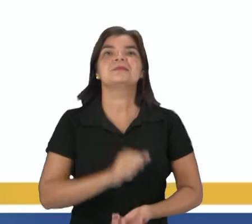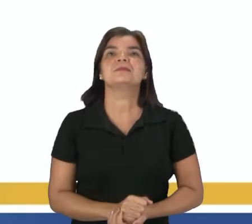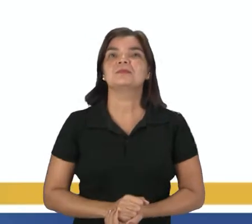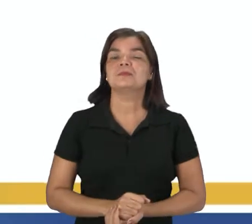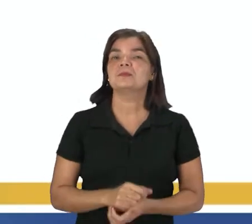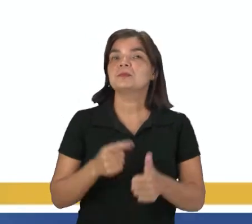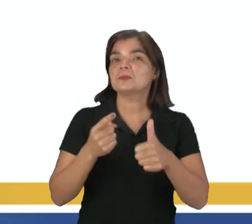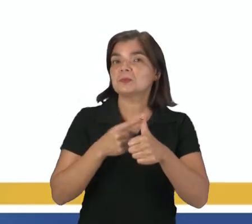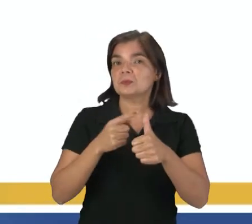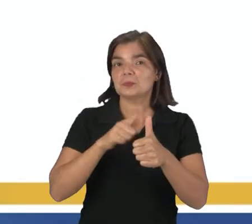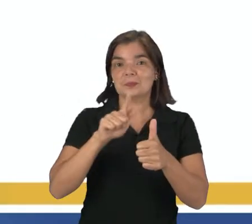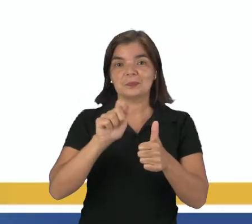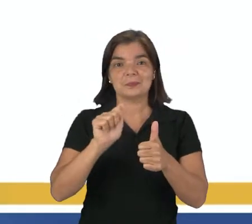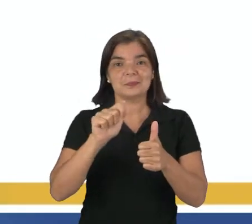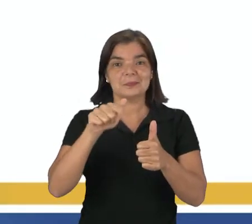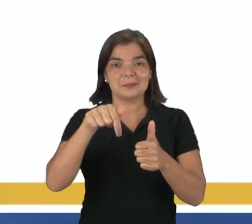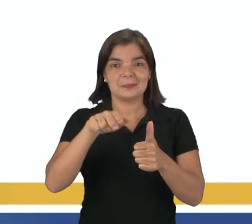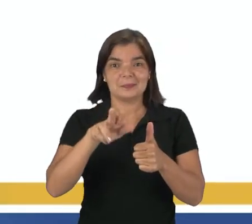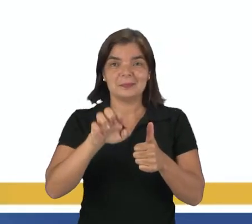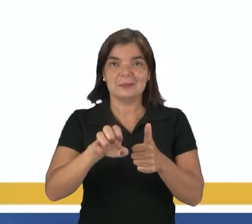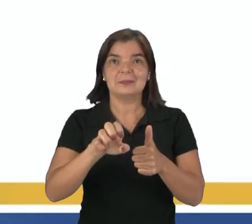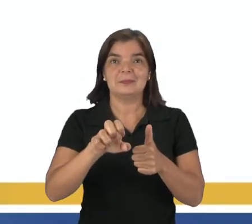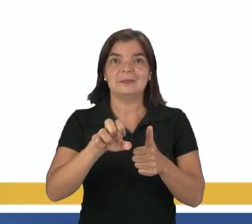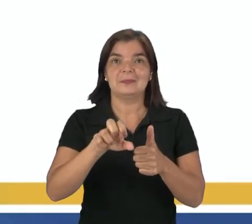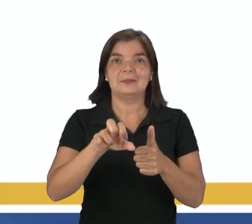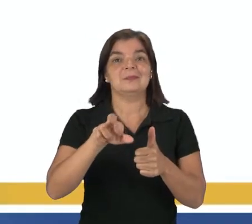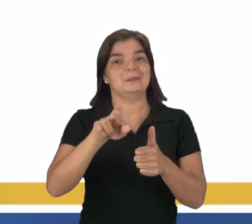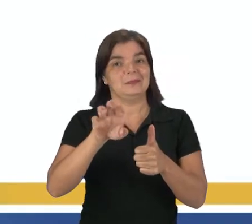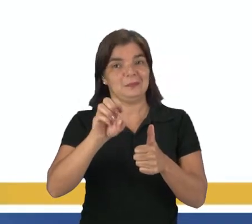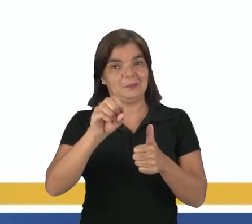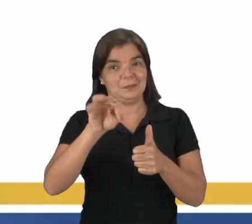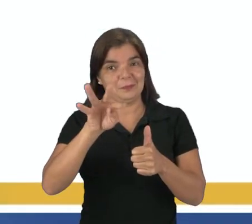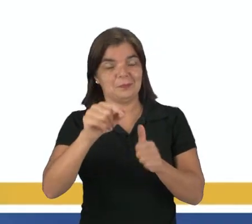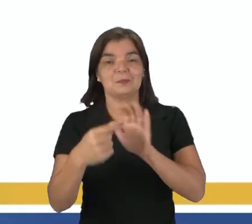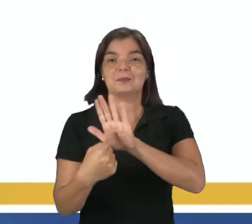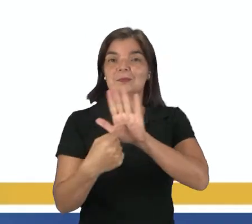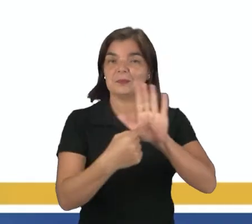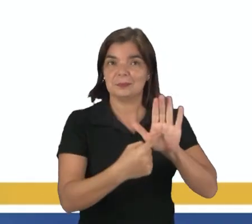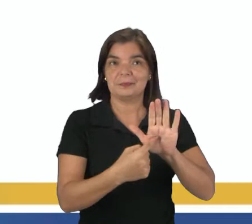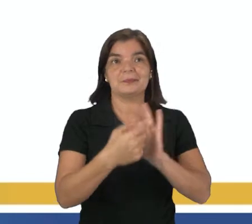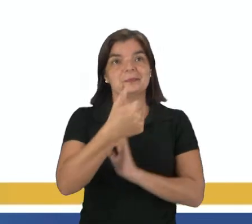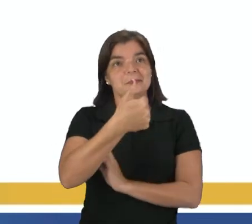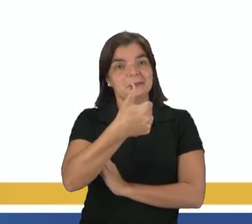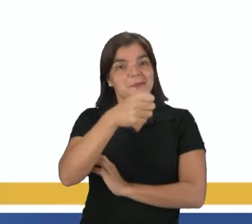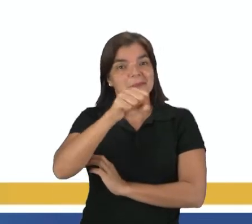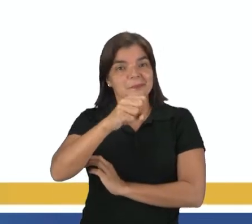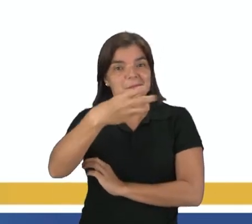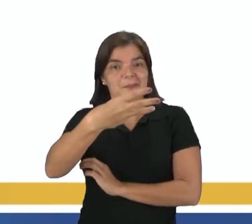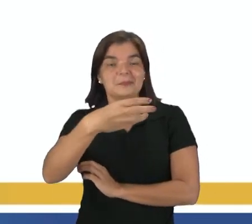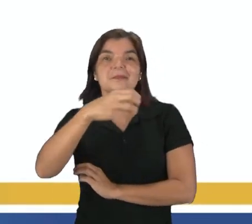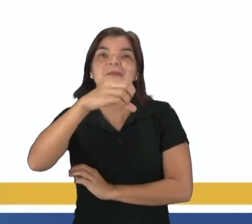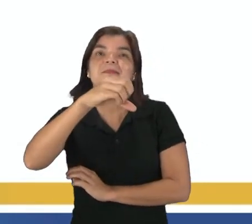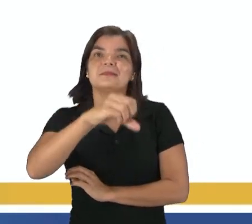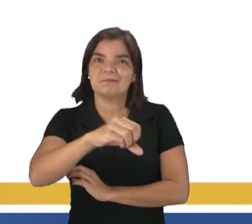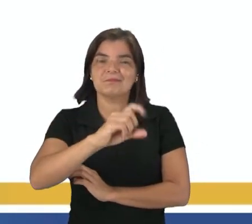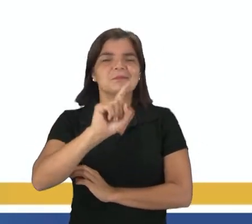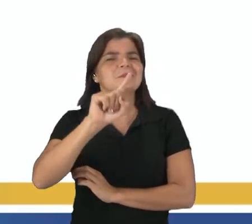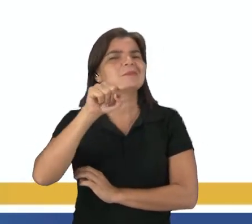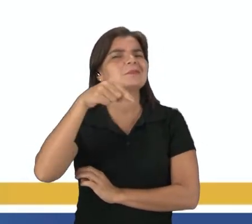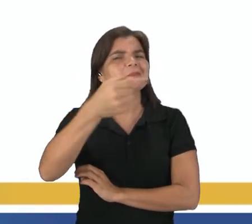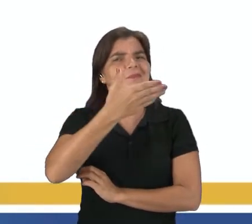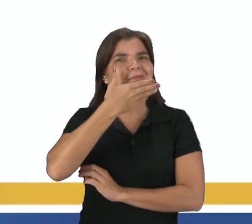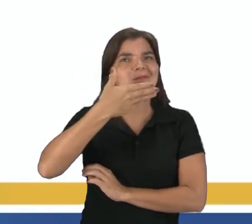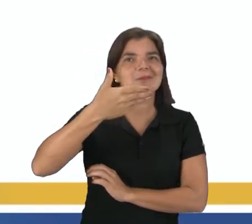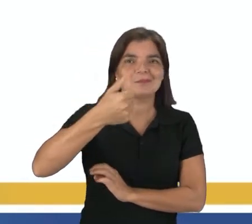1837, o daguerreótipo só foi apresentado publicamente em 1839, depois de